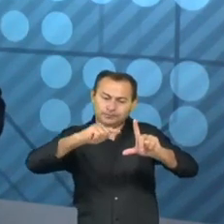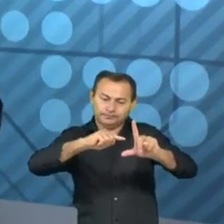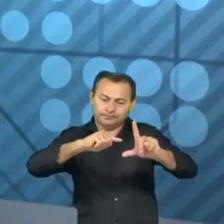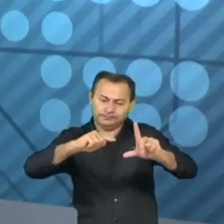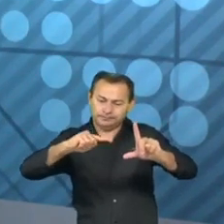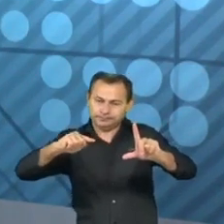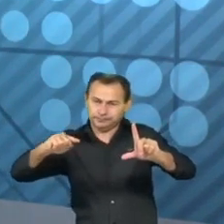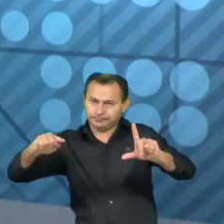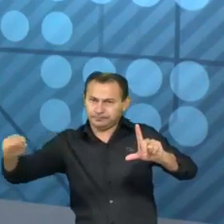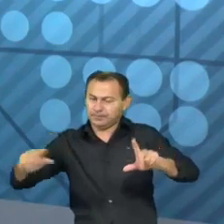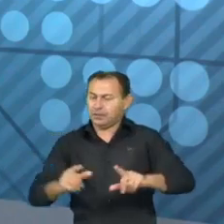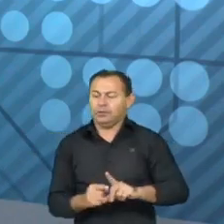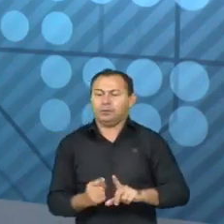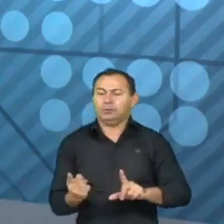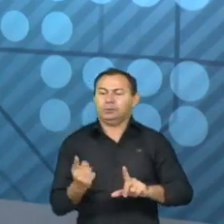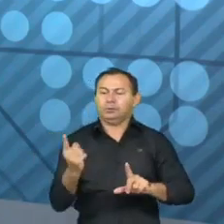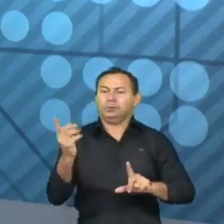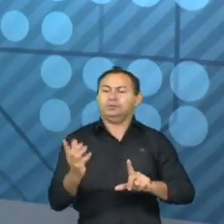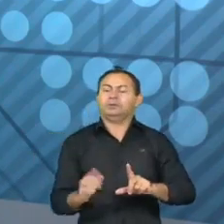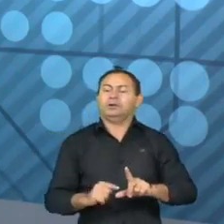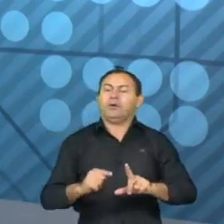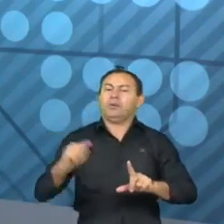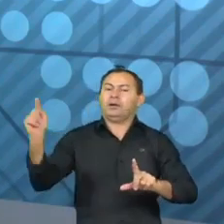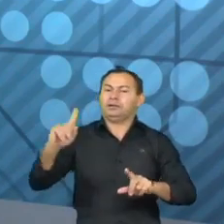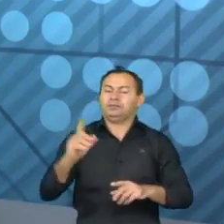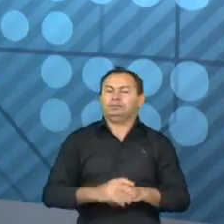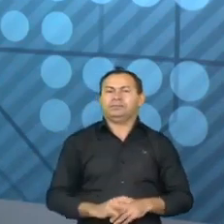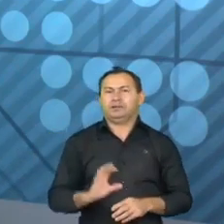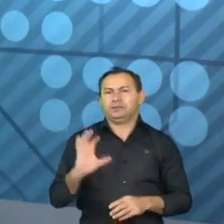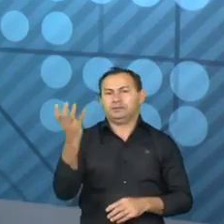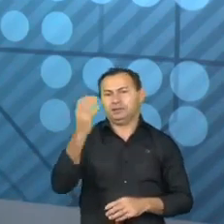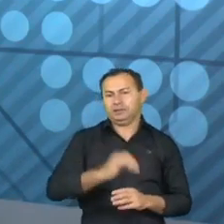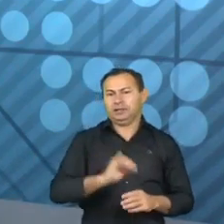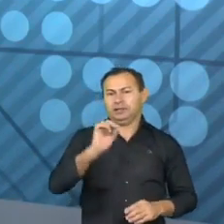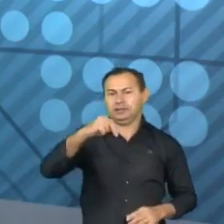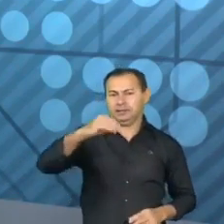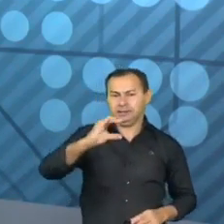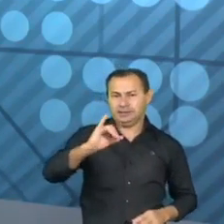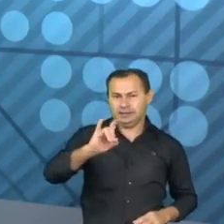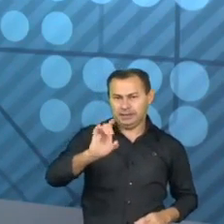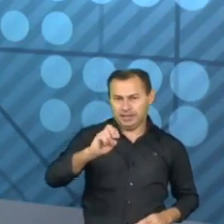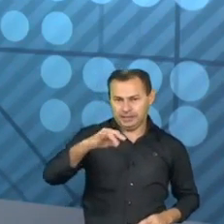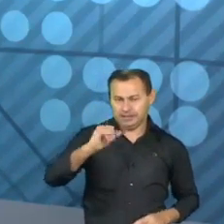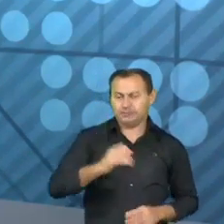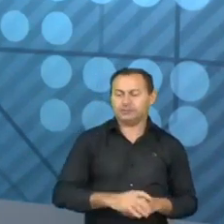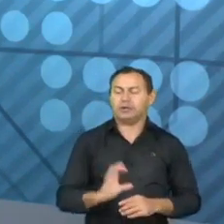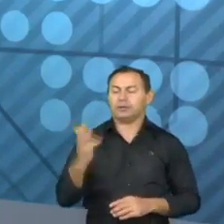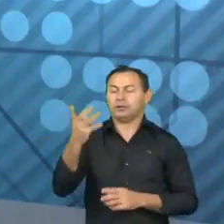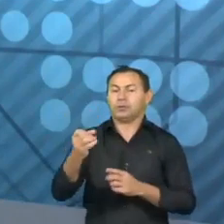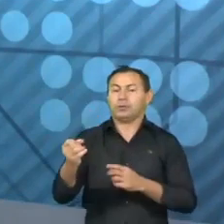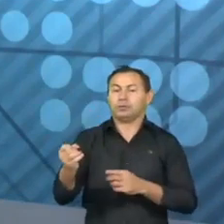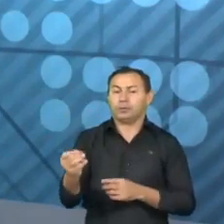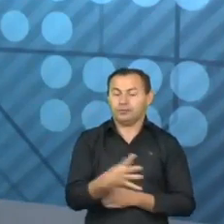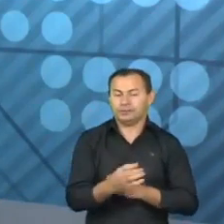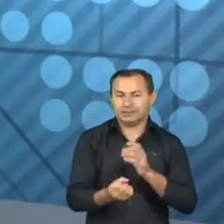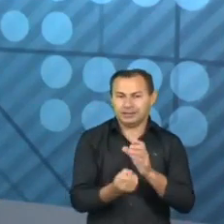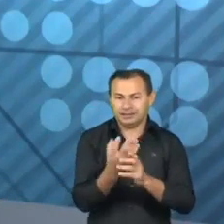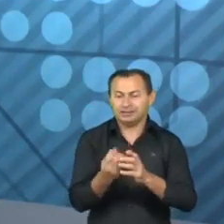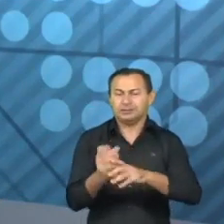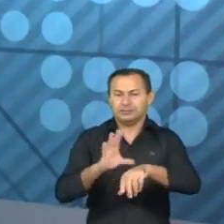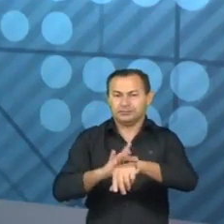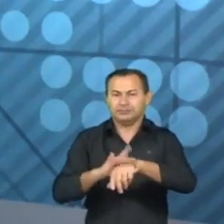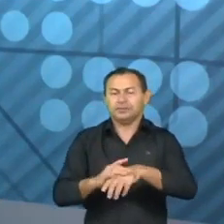não ter um crescimento em valores de quê? Incidência, de casos novos. Então, se você tinha